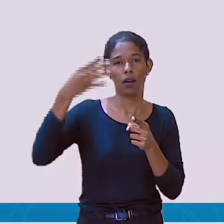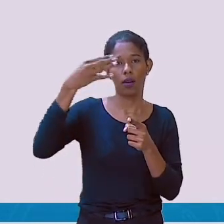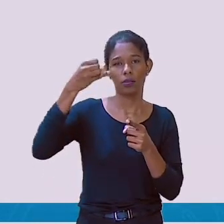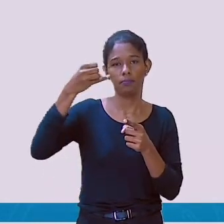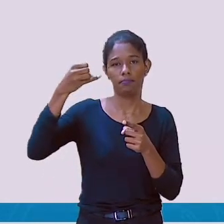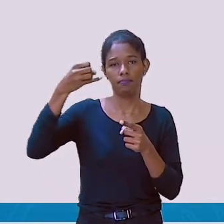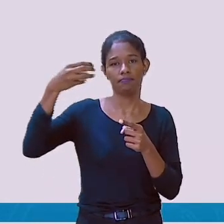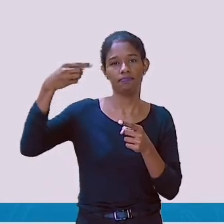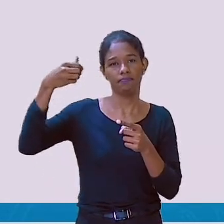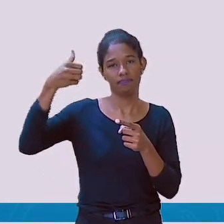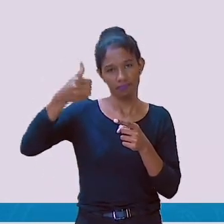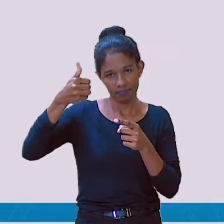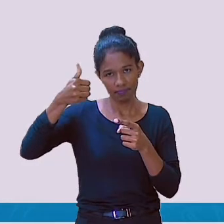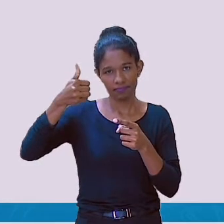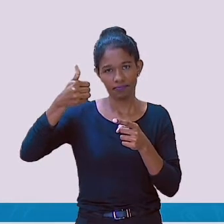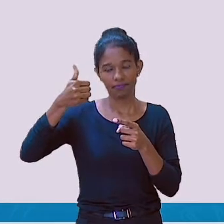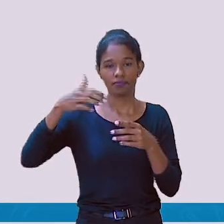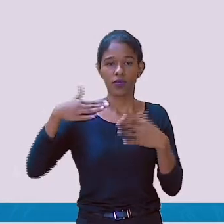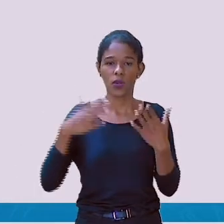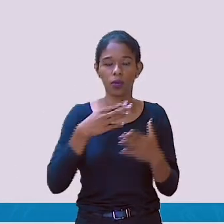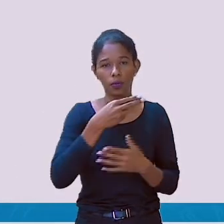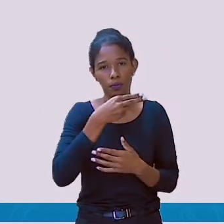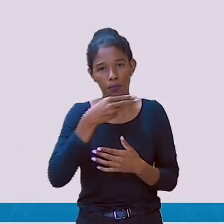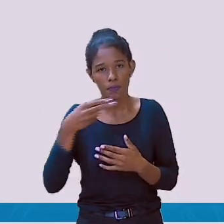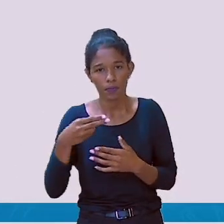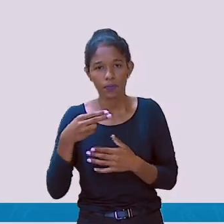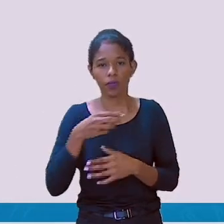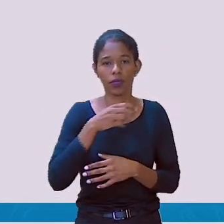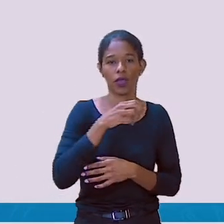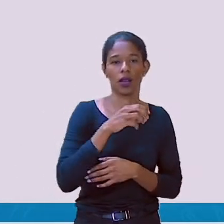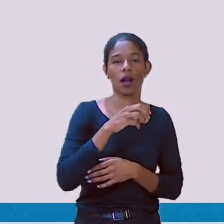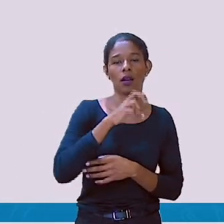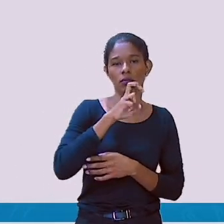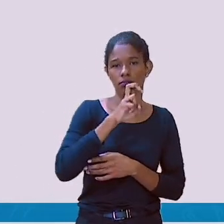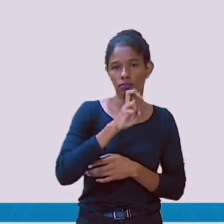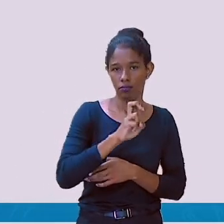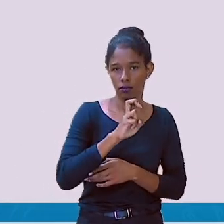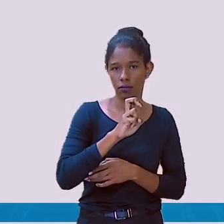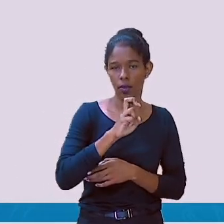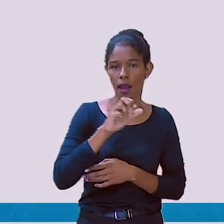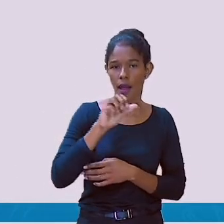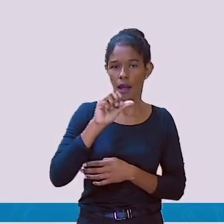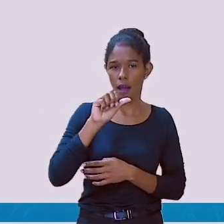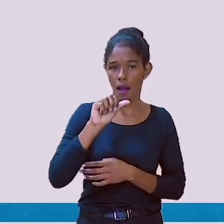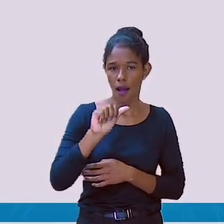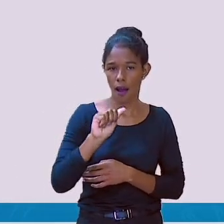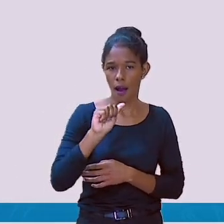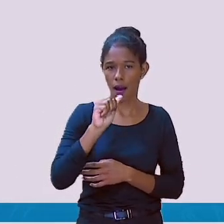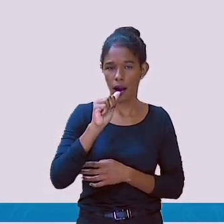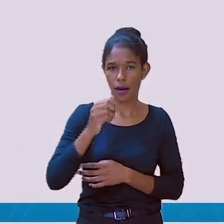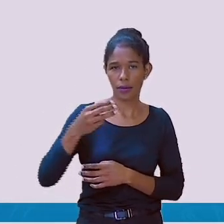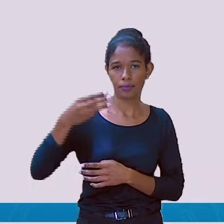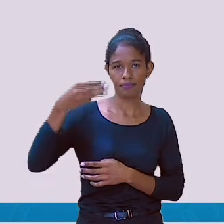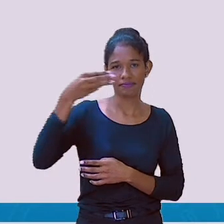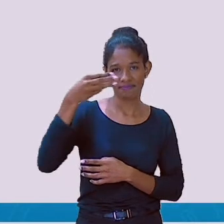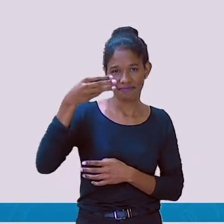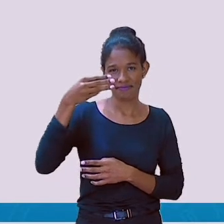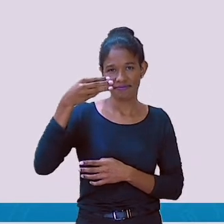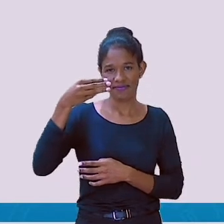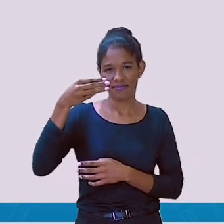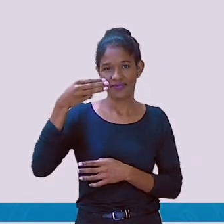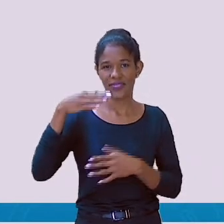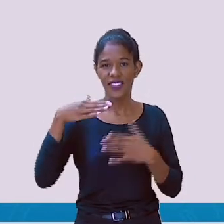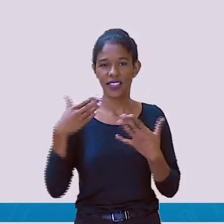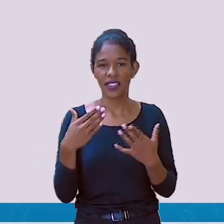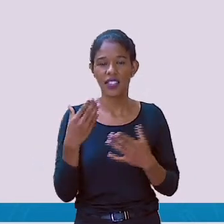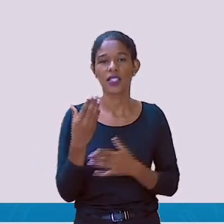expoente 1. Como resultado eu vou ter 5 A elevado ao cubo. O sinal aqui, quando